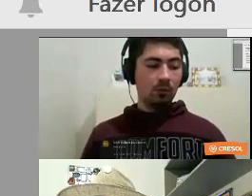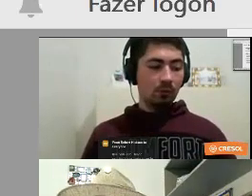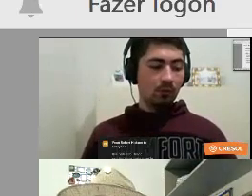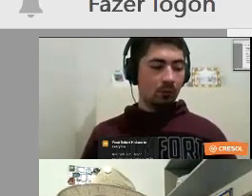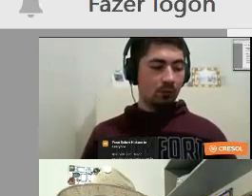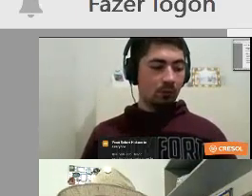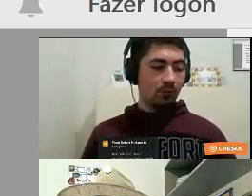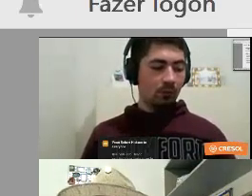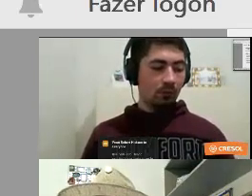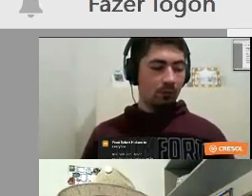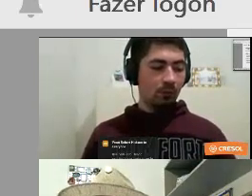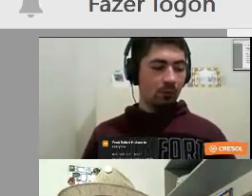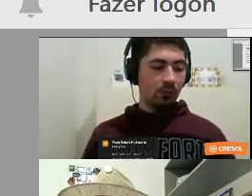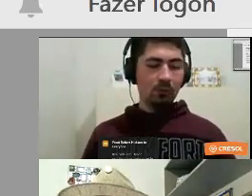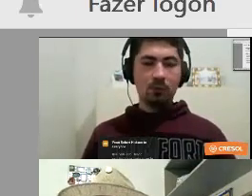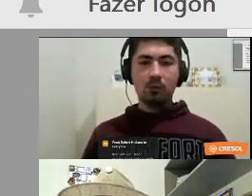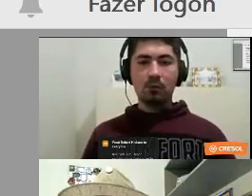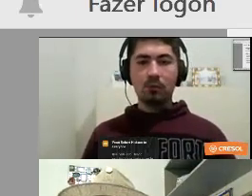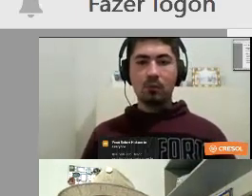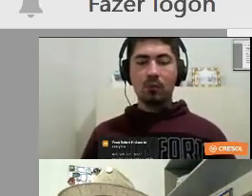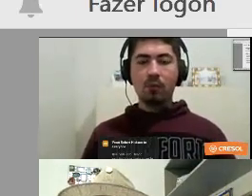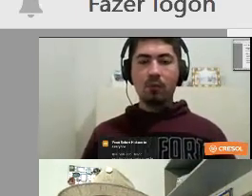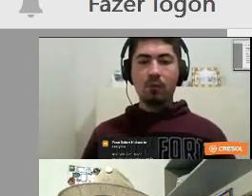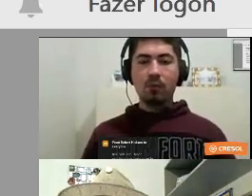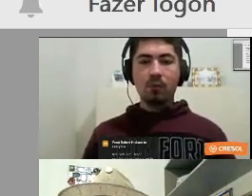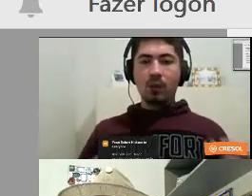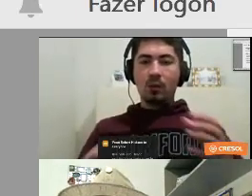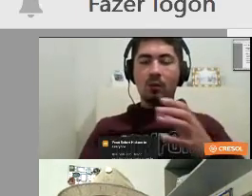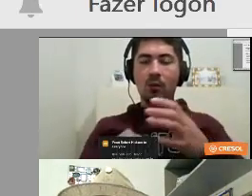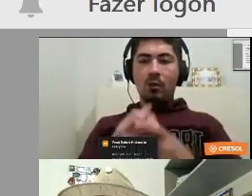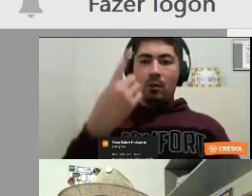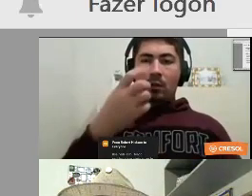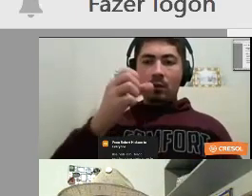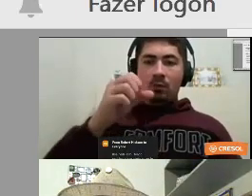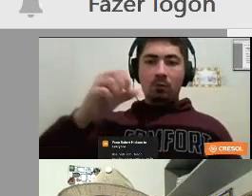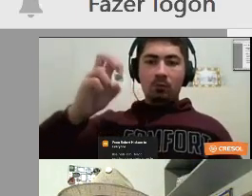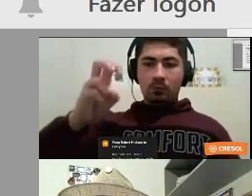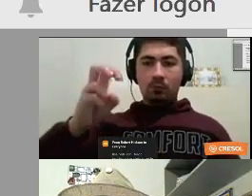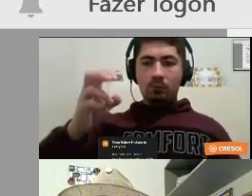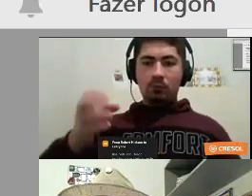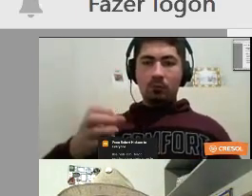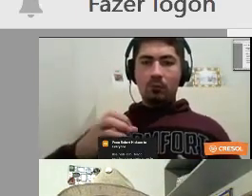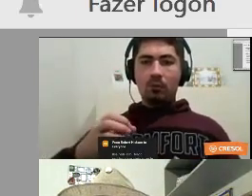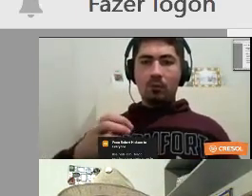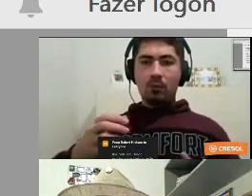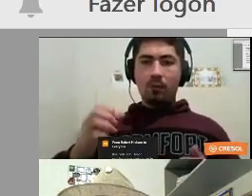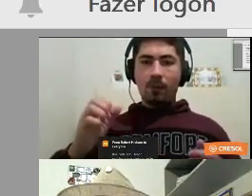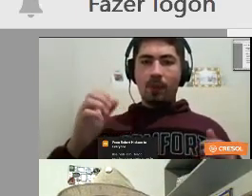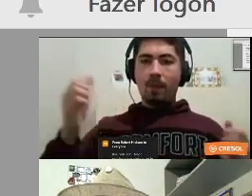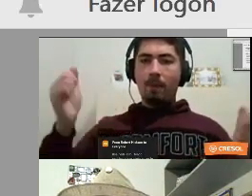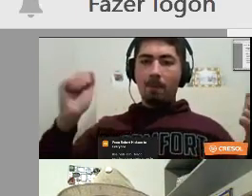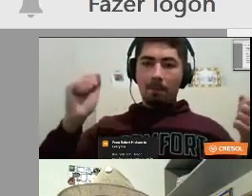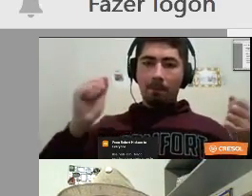surgiu o programa Parceiro Polio Plus. Por que surgiu isso? Em uma semana, agentes da